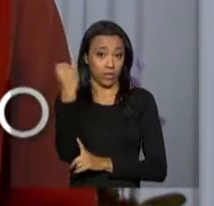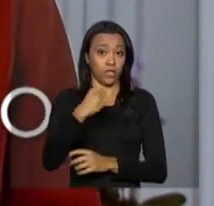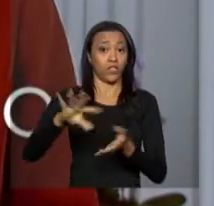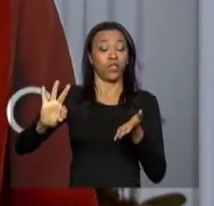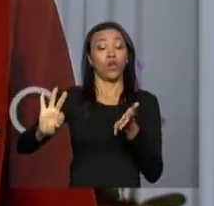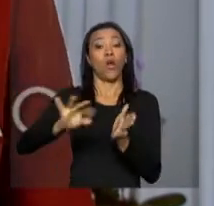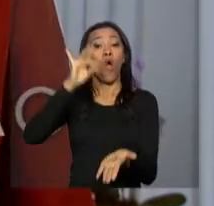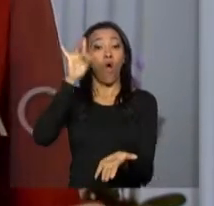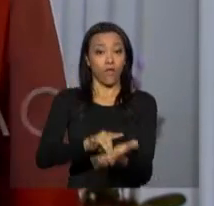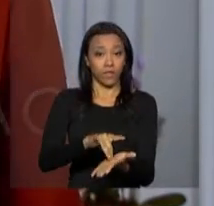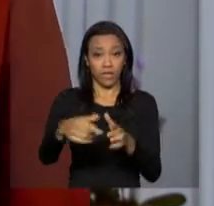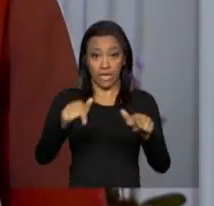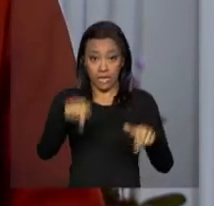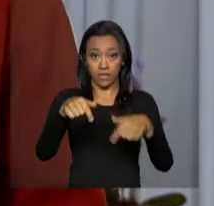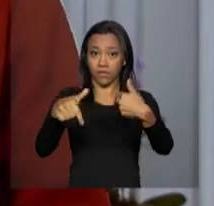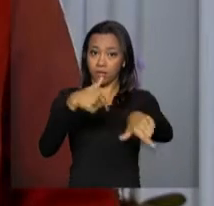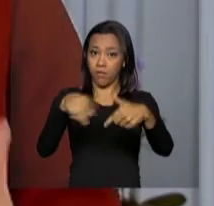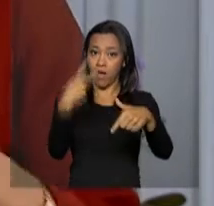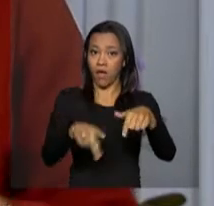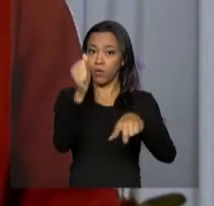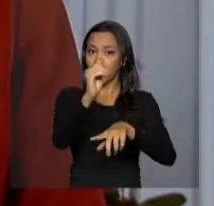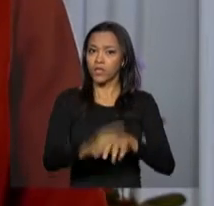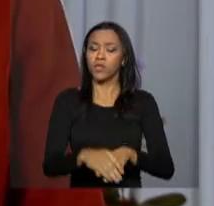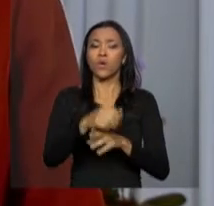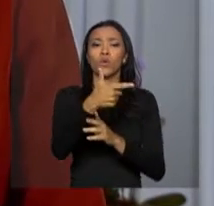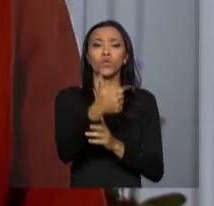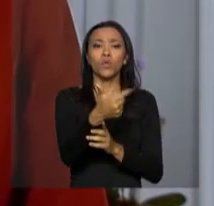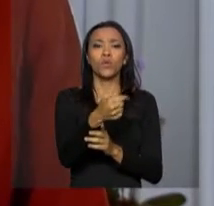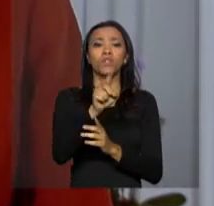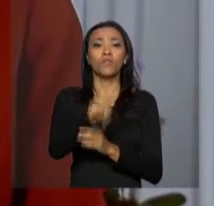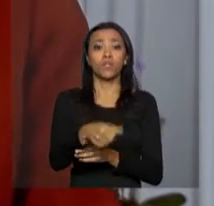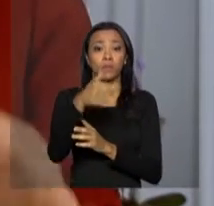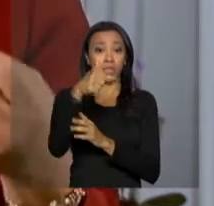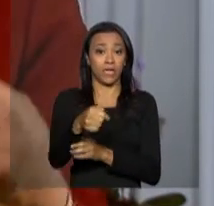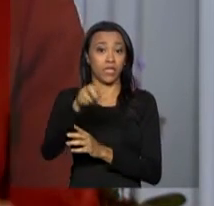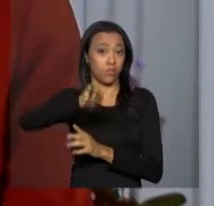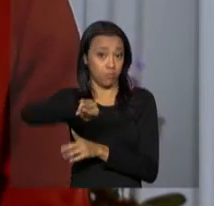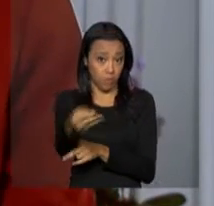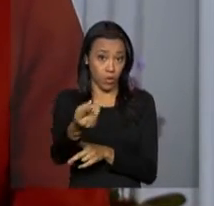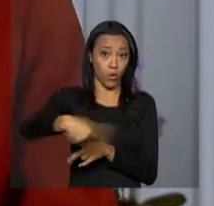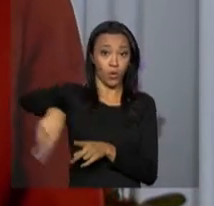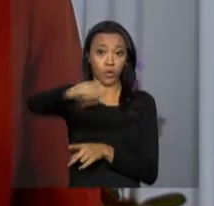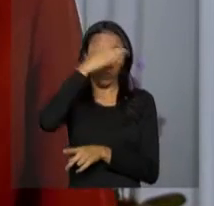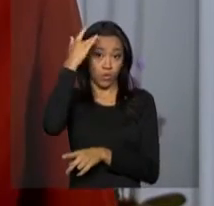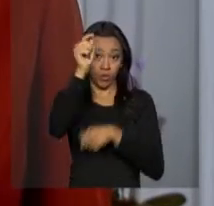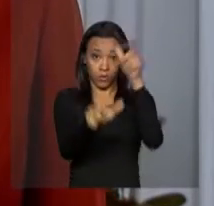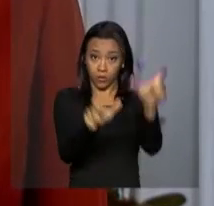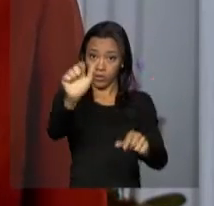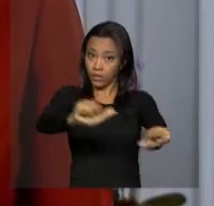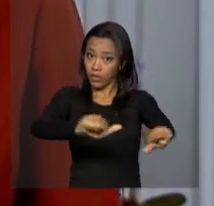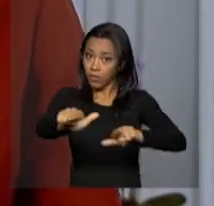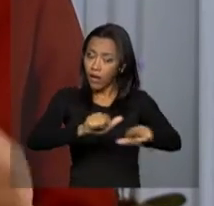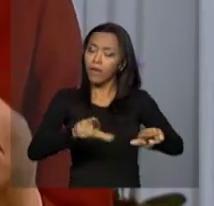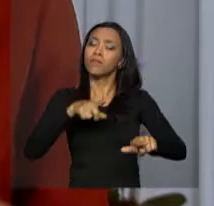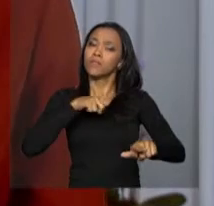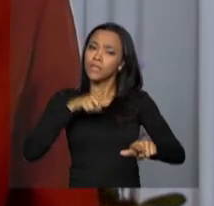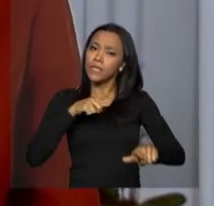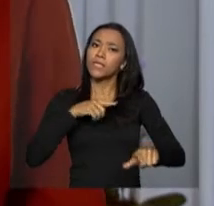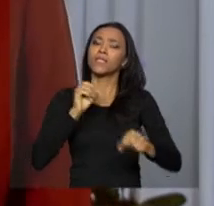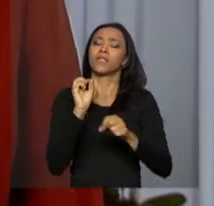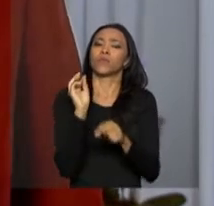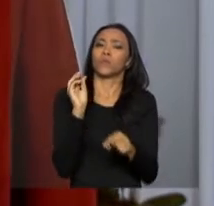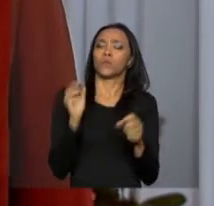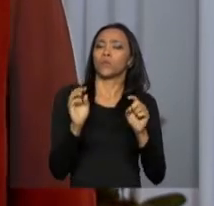no Brasil, para que 12,7 milhões de trabalhadores terceirizados tenham proteção no